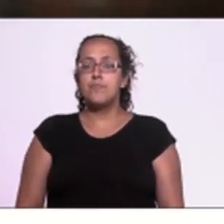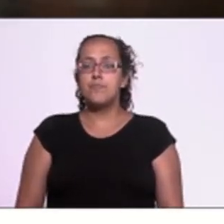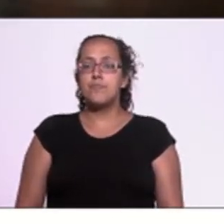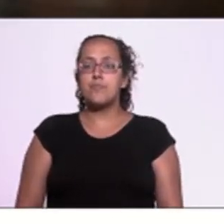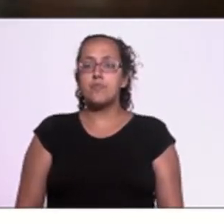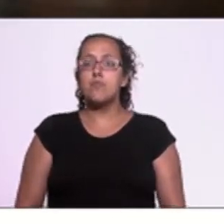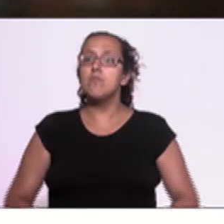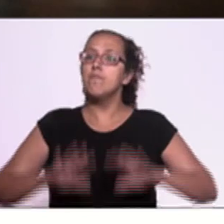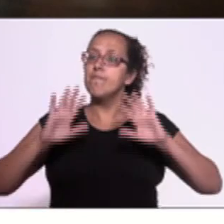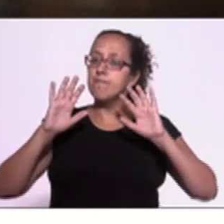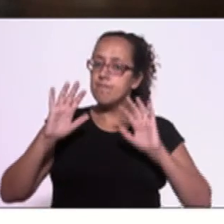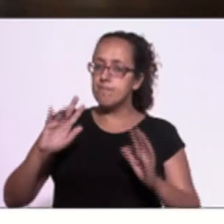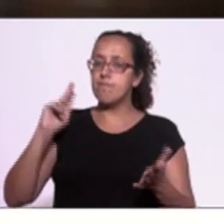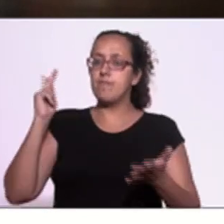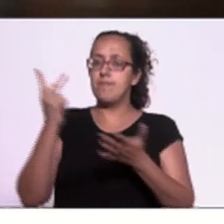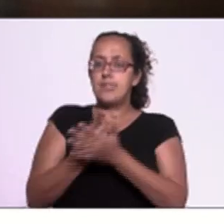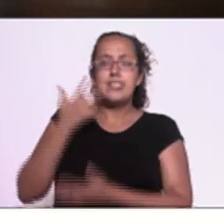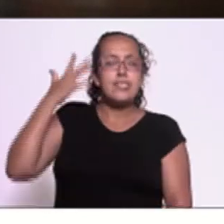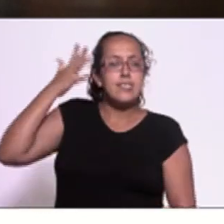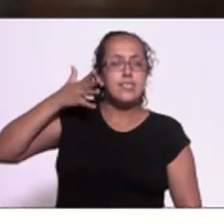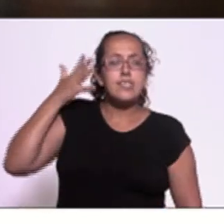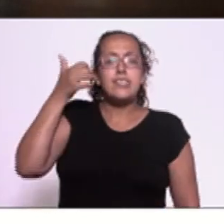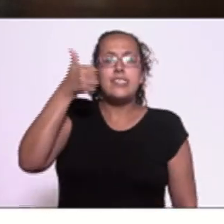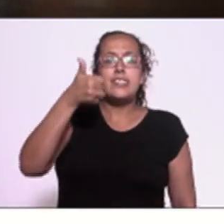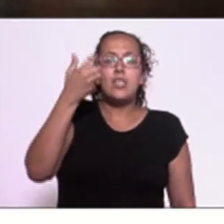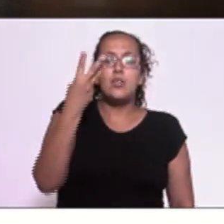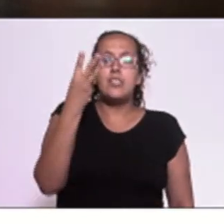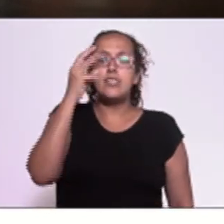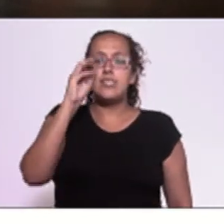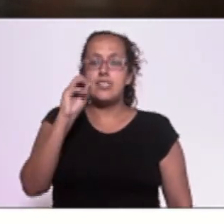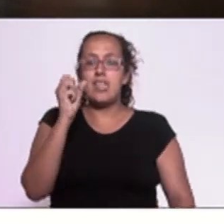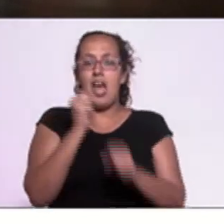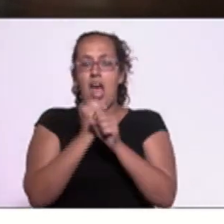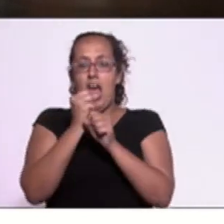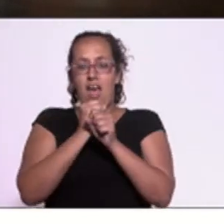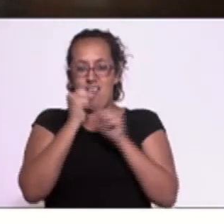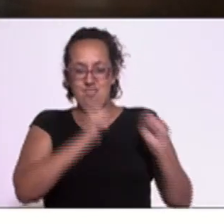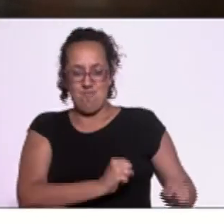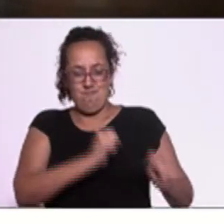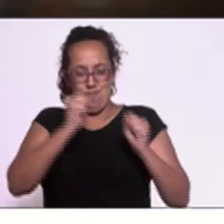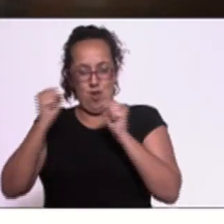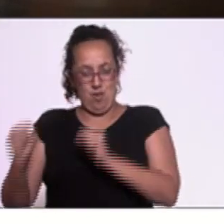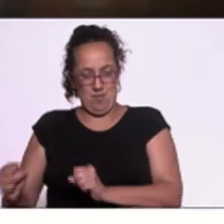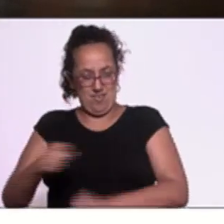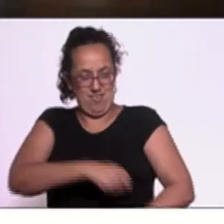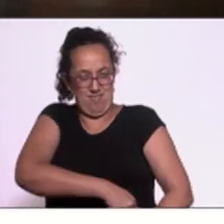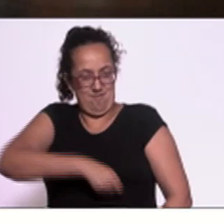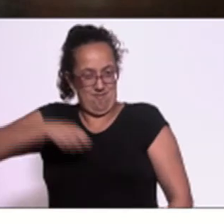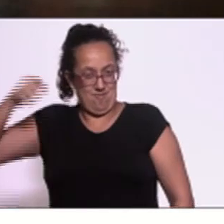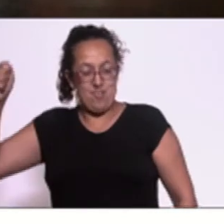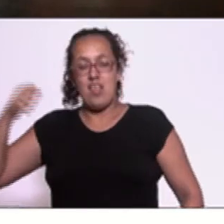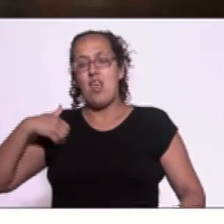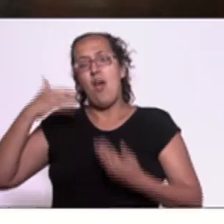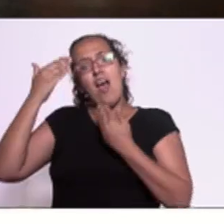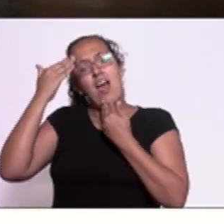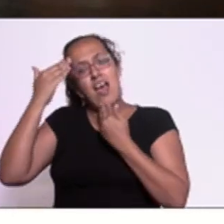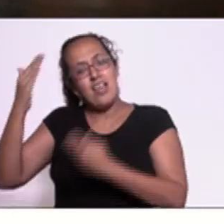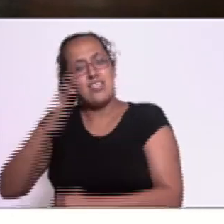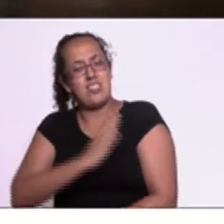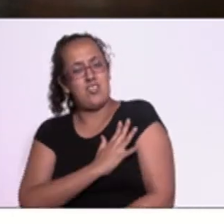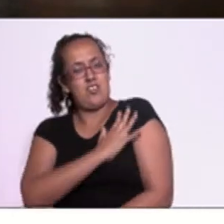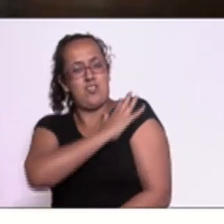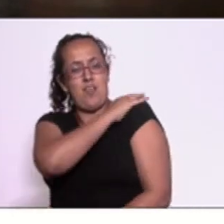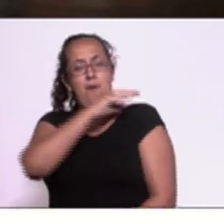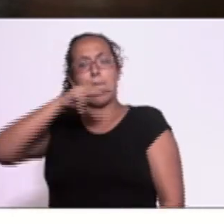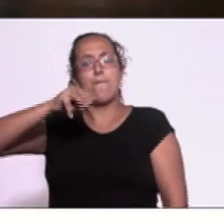Quando da realização do seminário dos 130 anos da Proclamação da República, quero agradecer ao general Marco